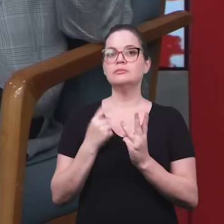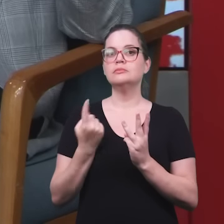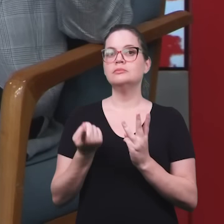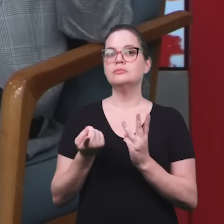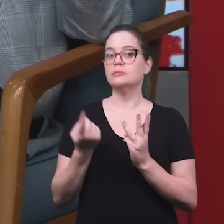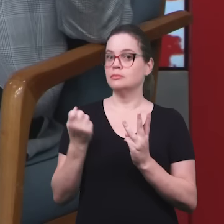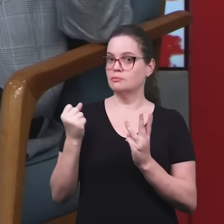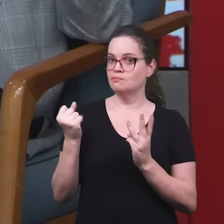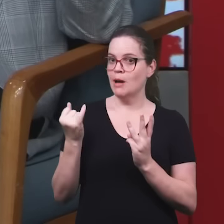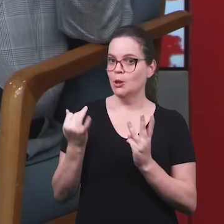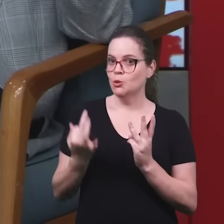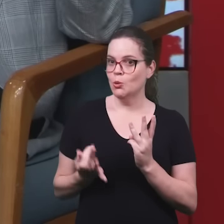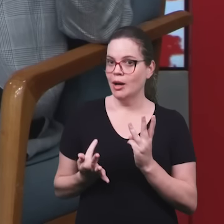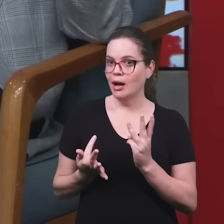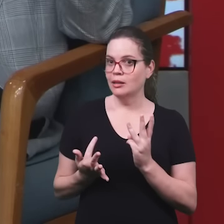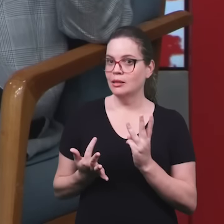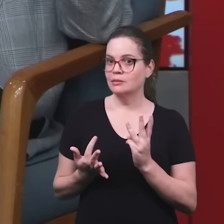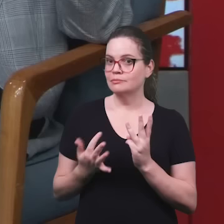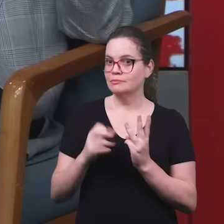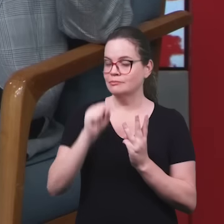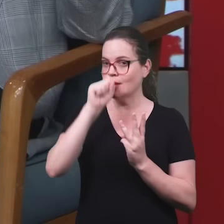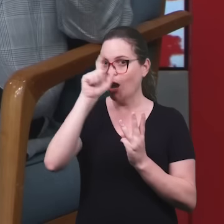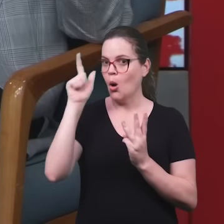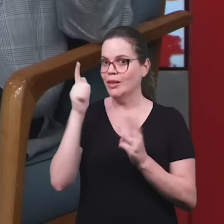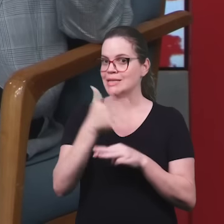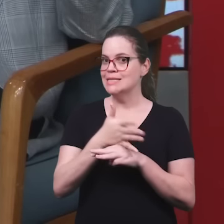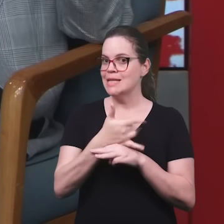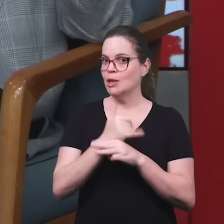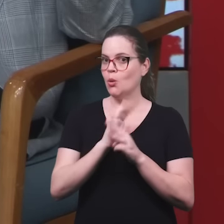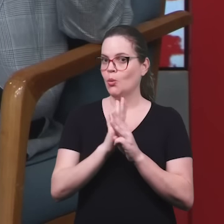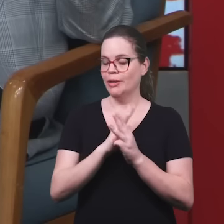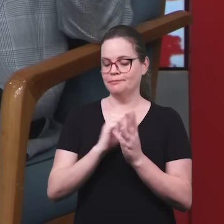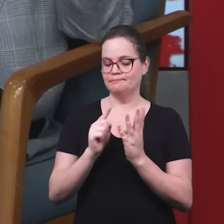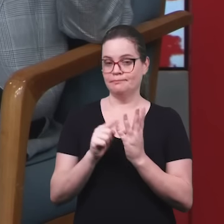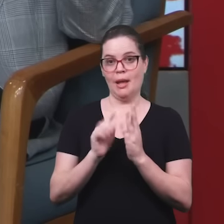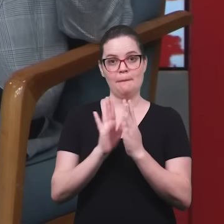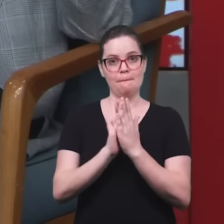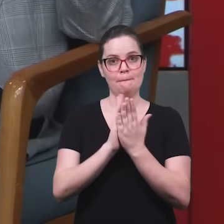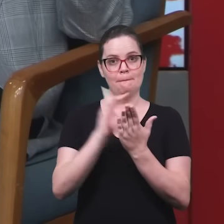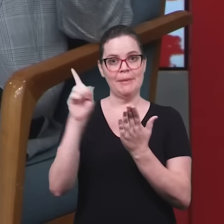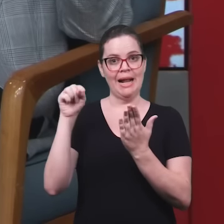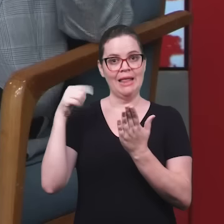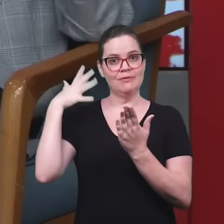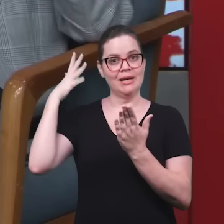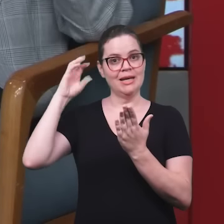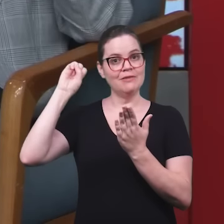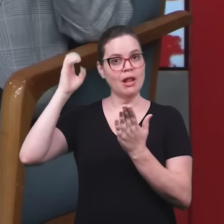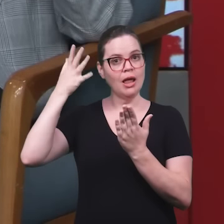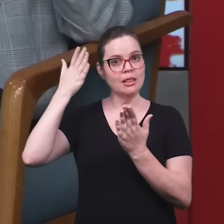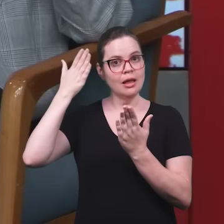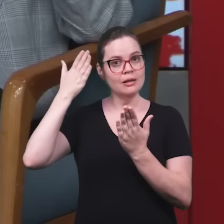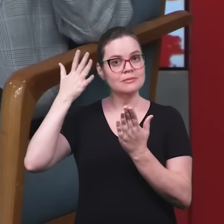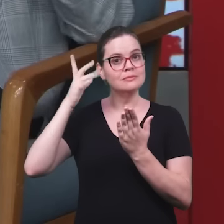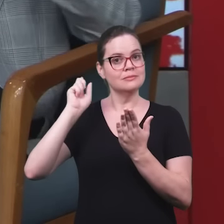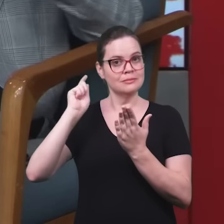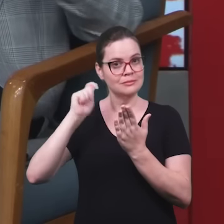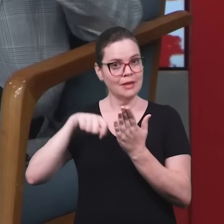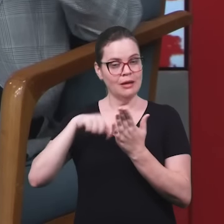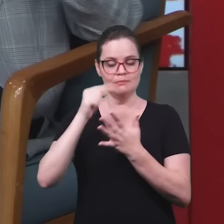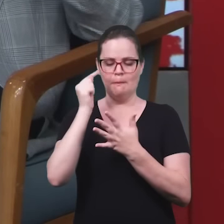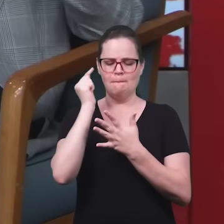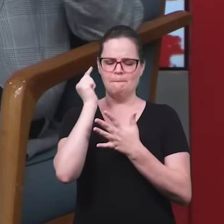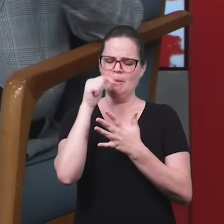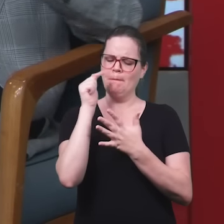você tem a madrugada, você tem a palavra, enfim,